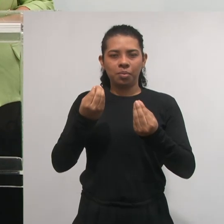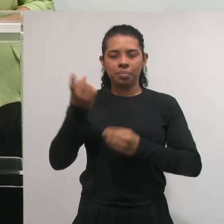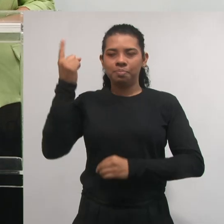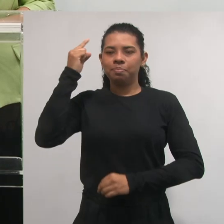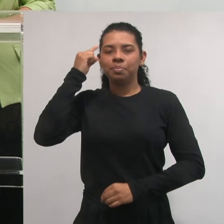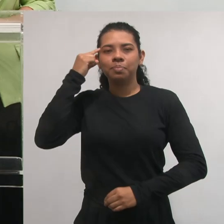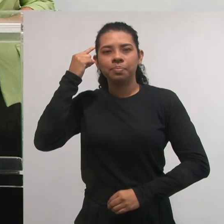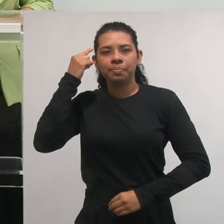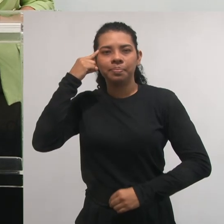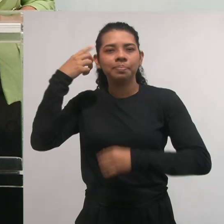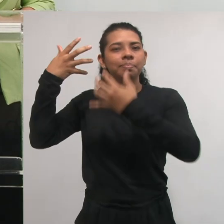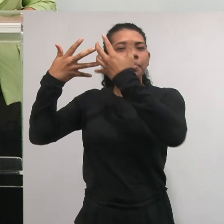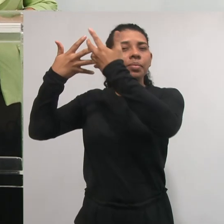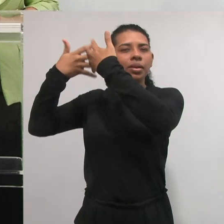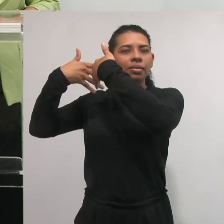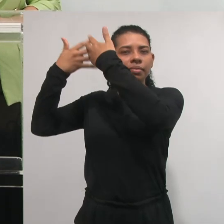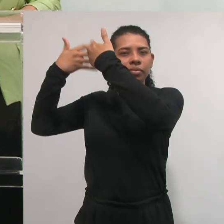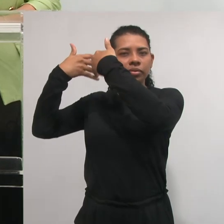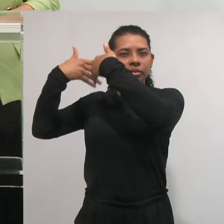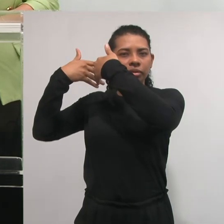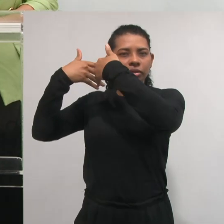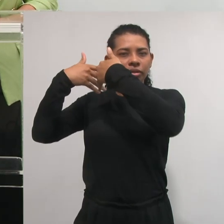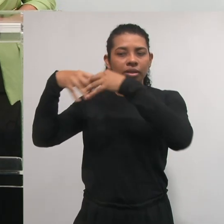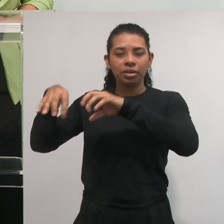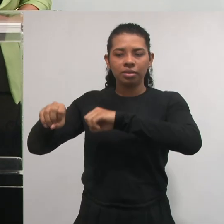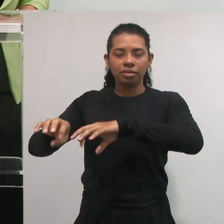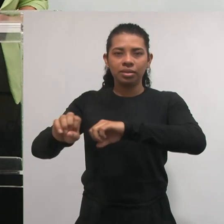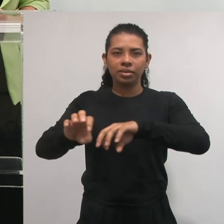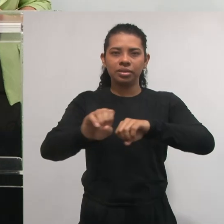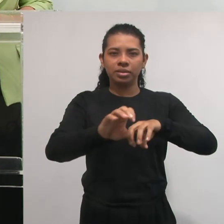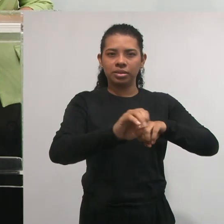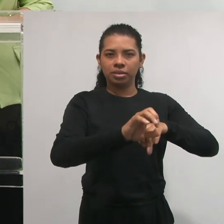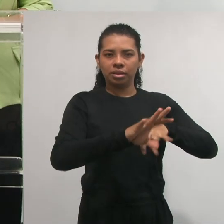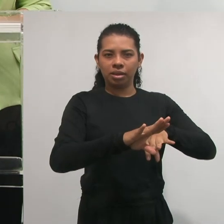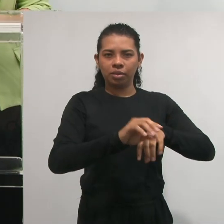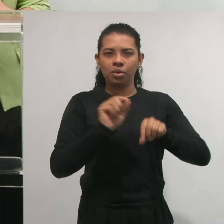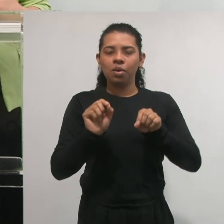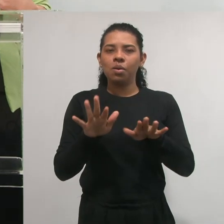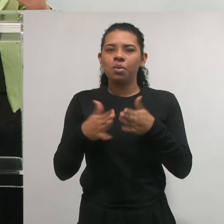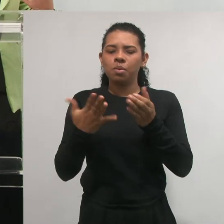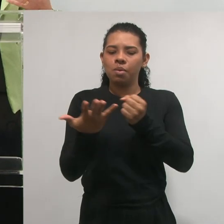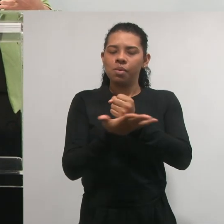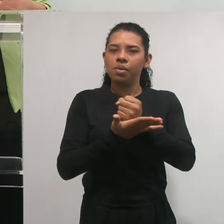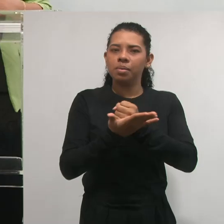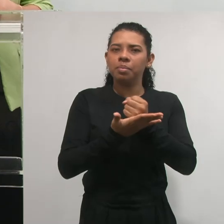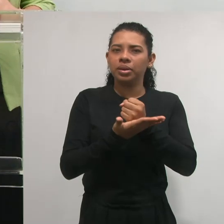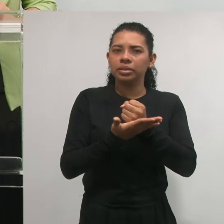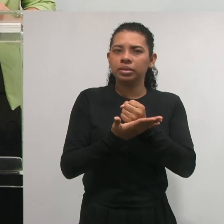sendo refletida e, consequentemente, trabalhada, né? A partir de que